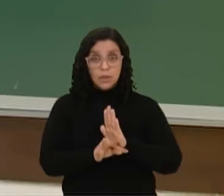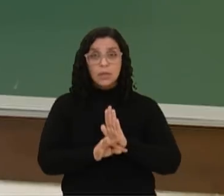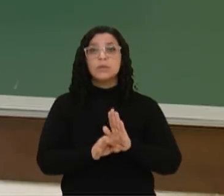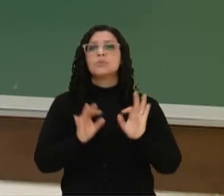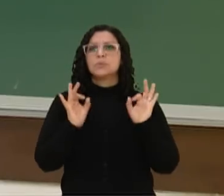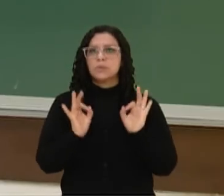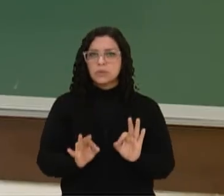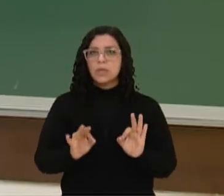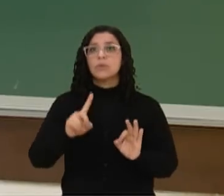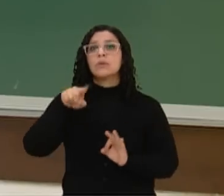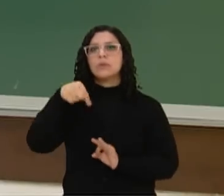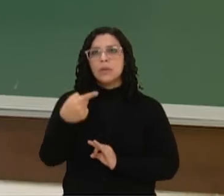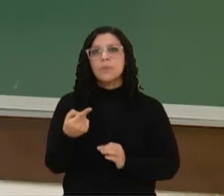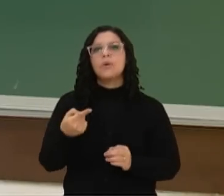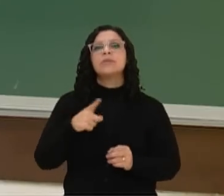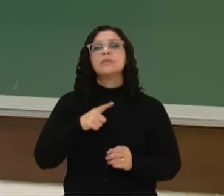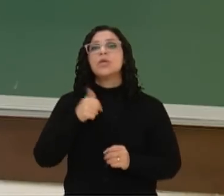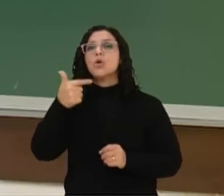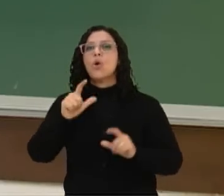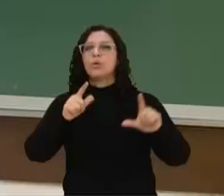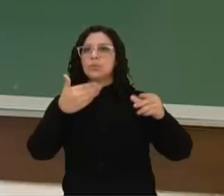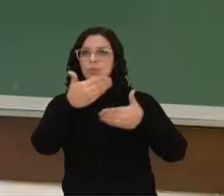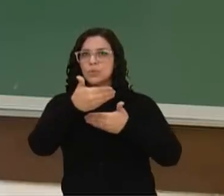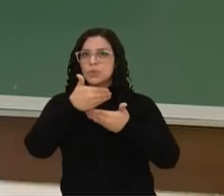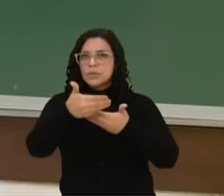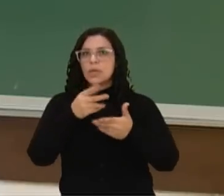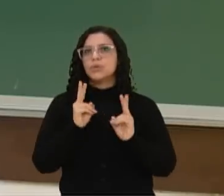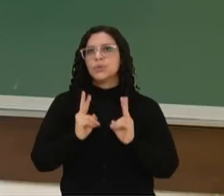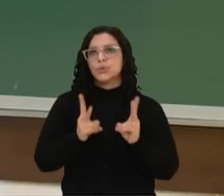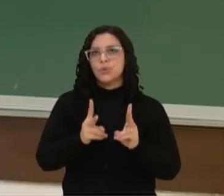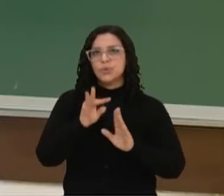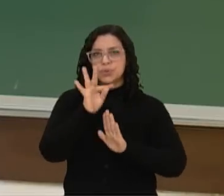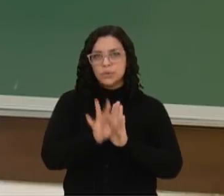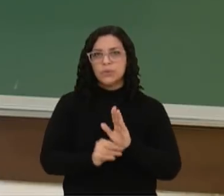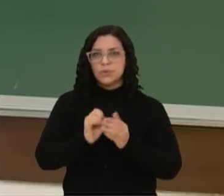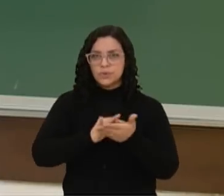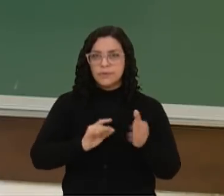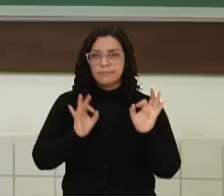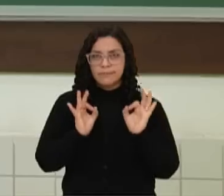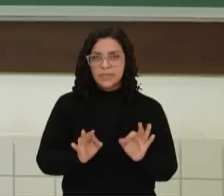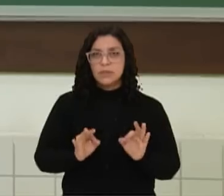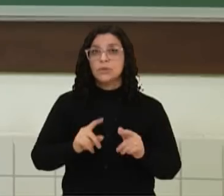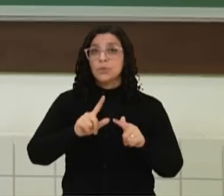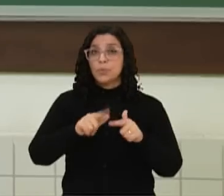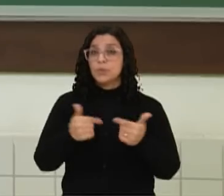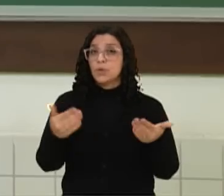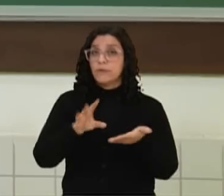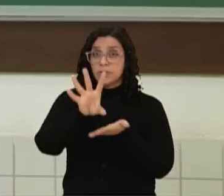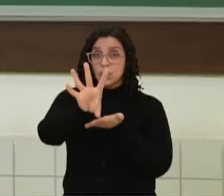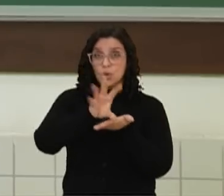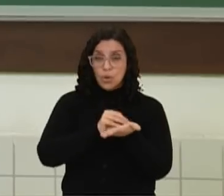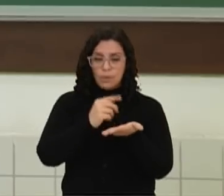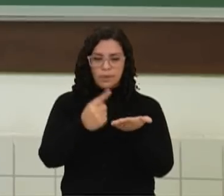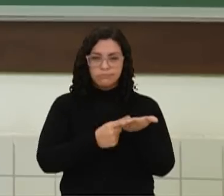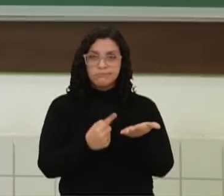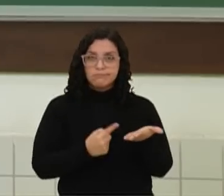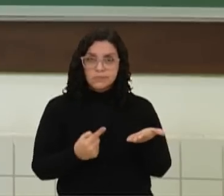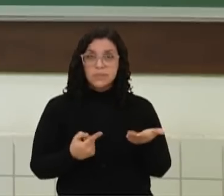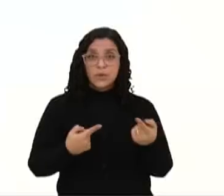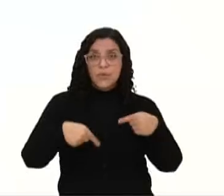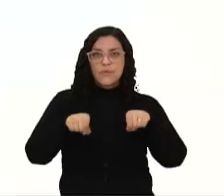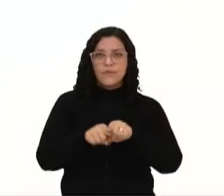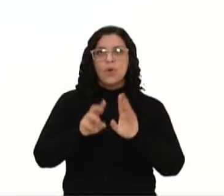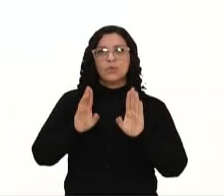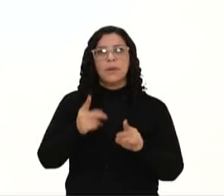caderno aí, na sequência vem o outro slide que é a continuação da atividade, certo? Então, copiem no caderno, eu dou um tempinho e